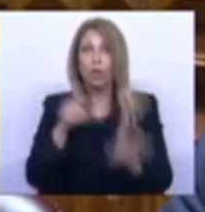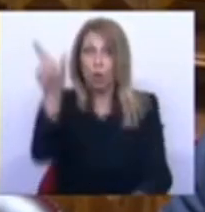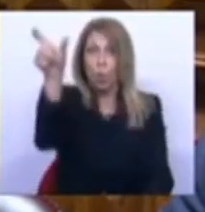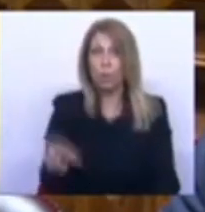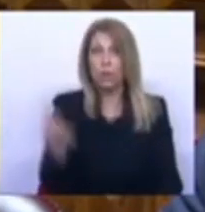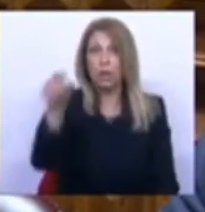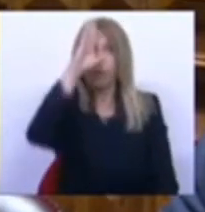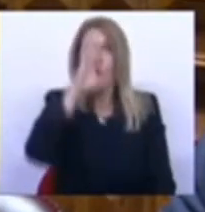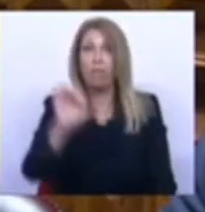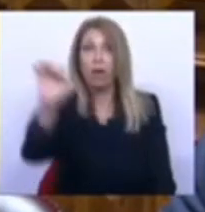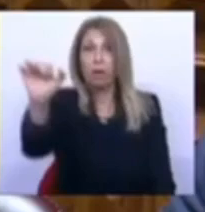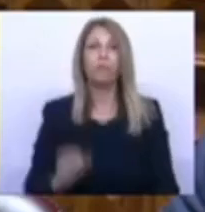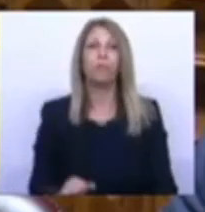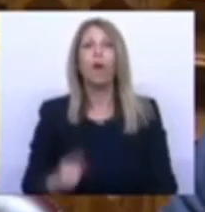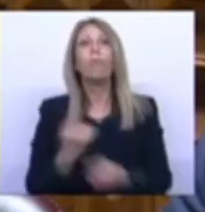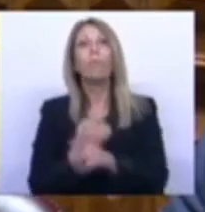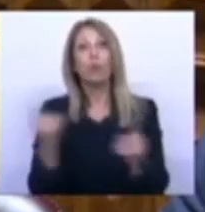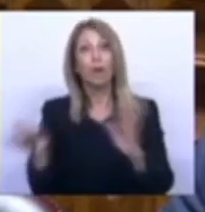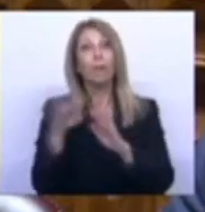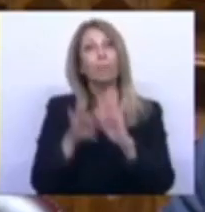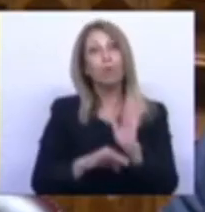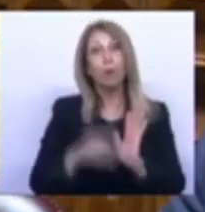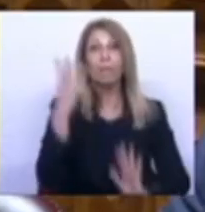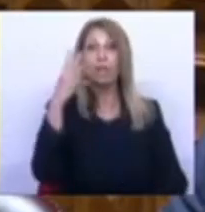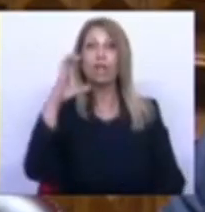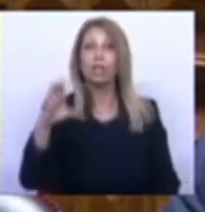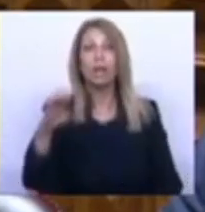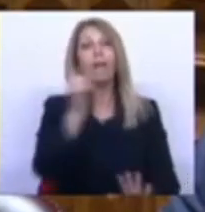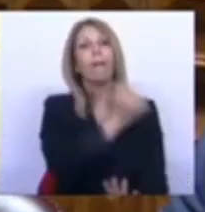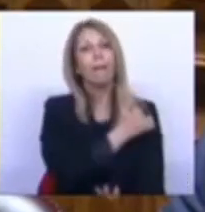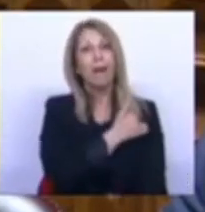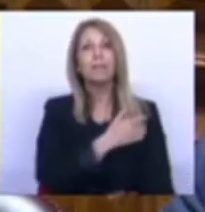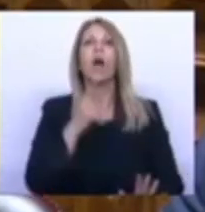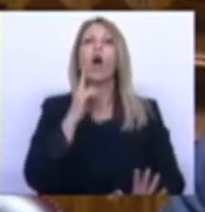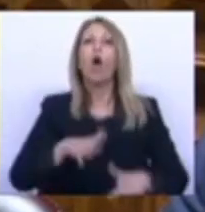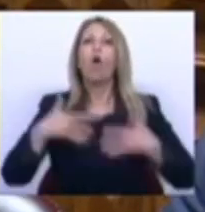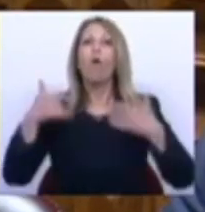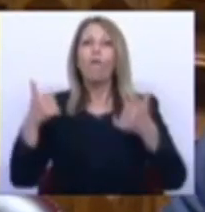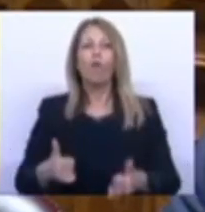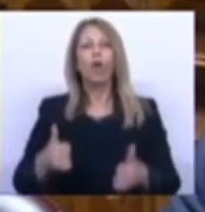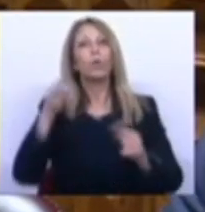programa 3C de casa, conforto e clima, de confiança no futuro de um